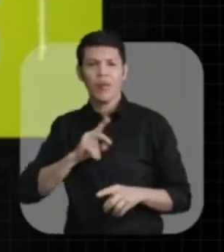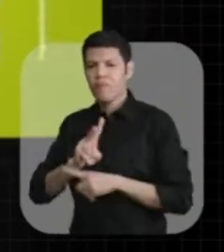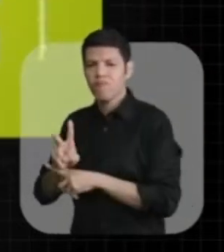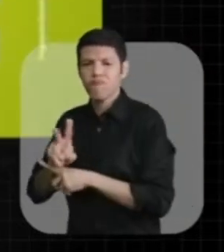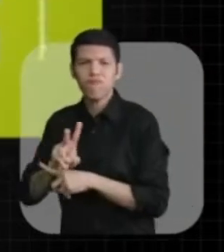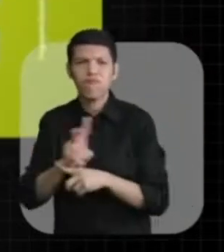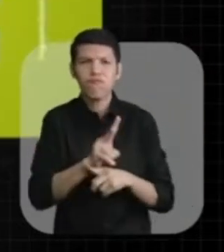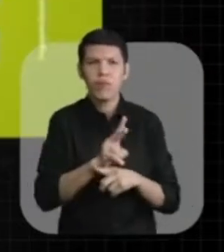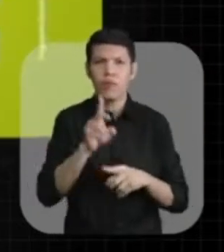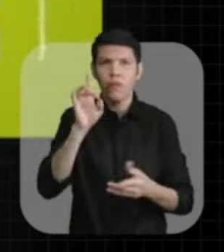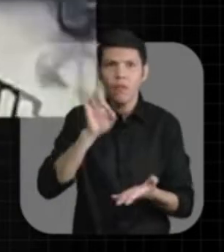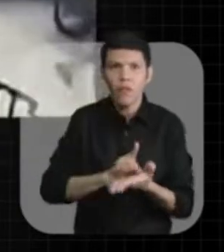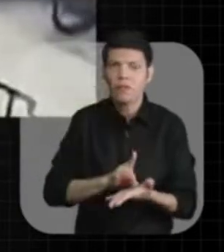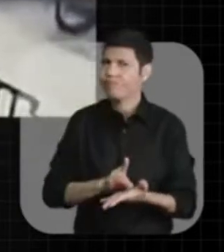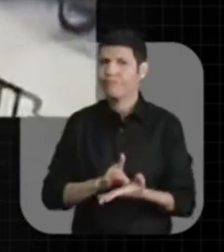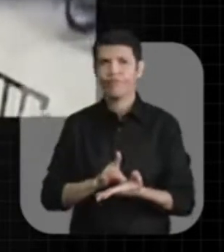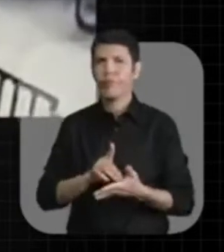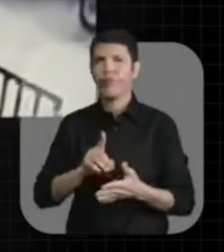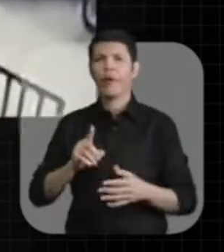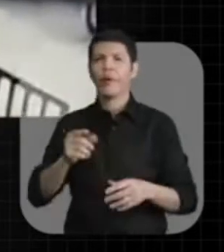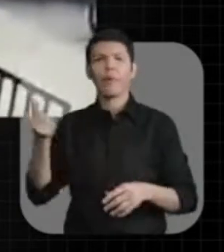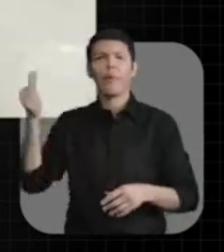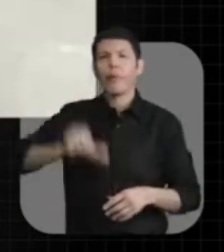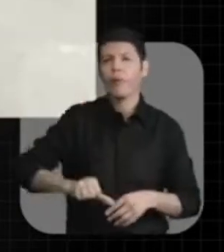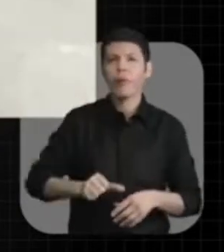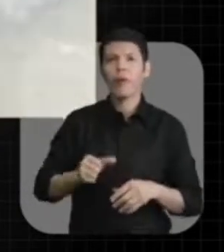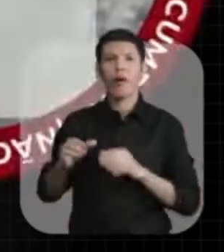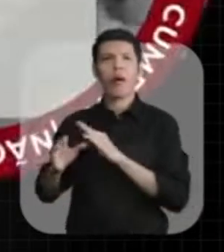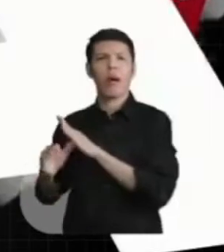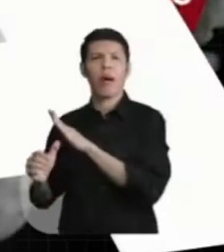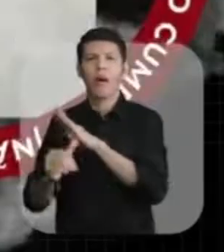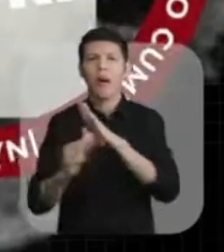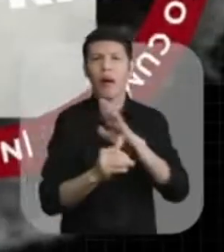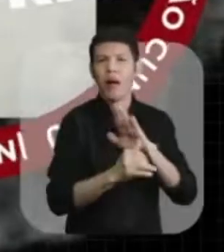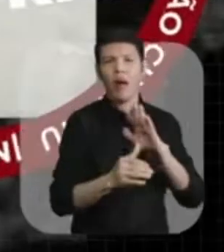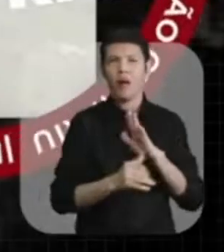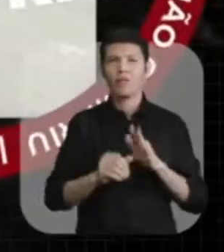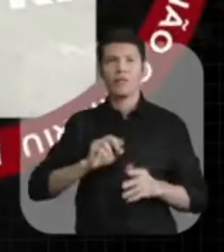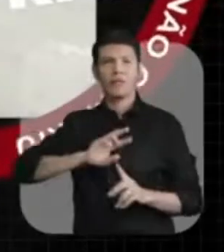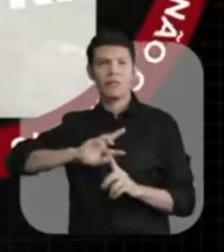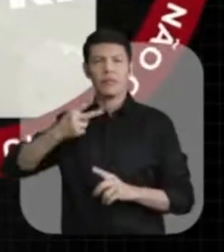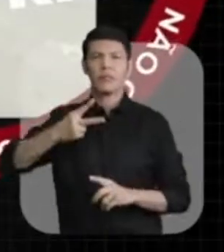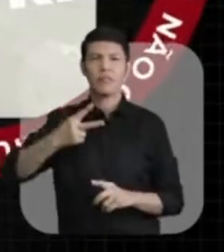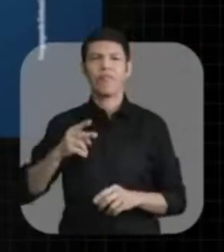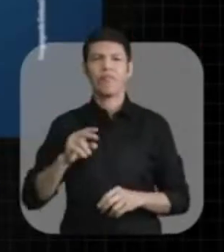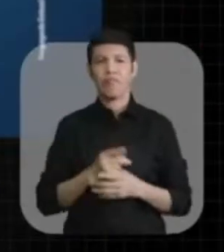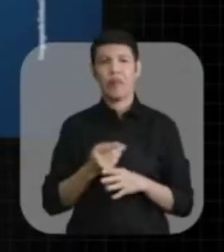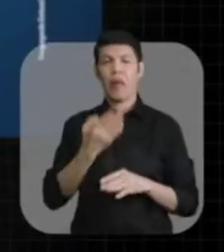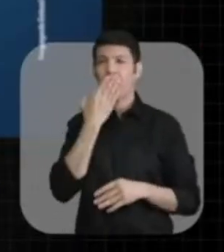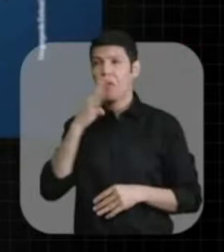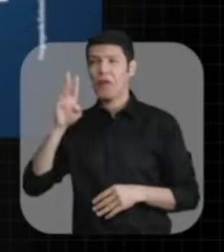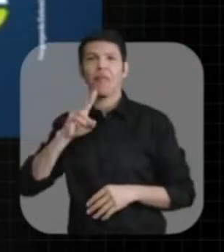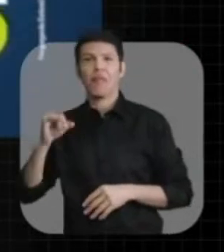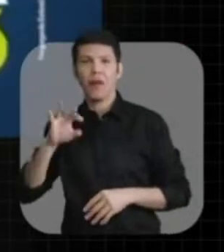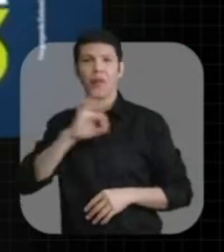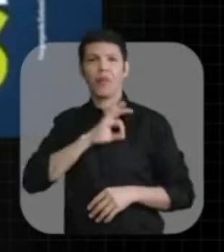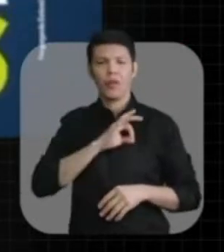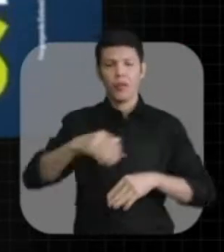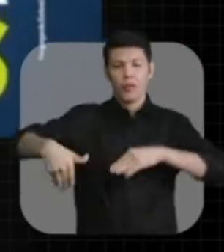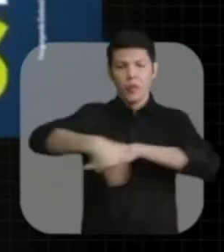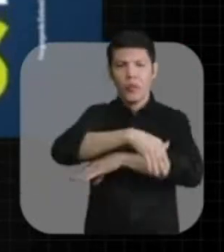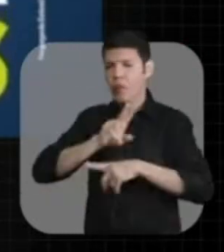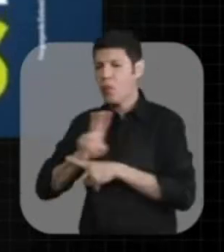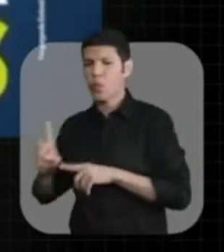Com polícia mais perto, e o que mais teve foi assaltante por perto. Ia aumentar